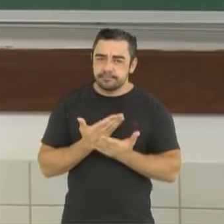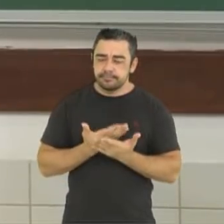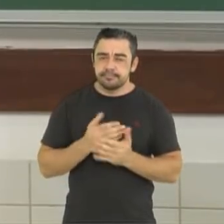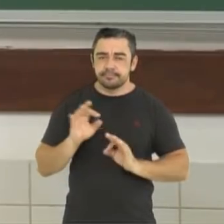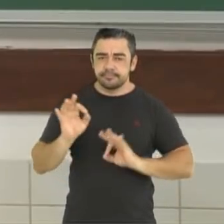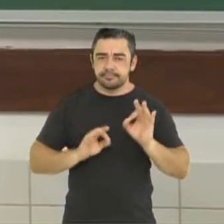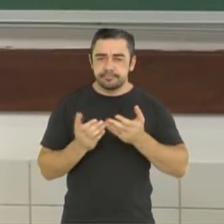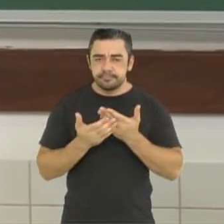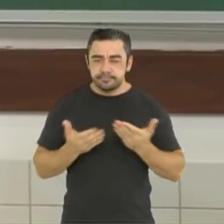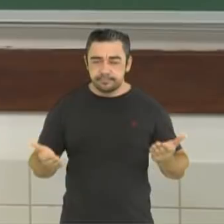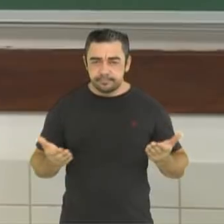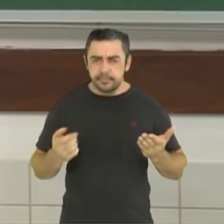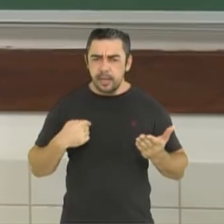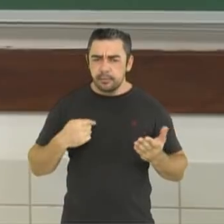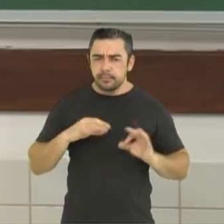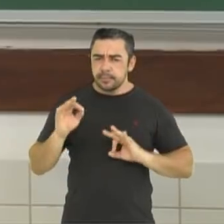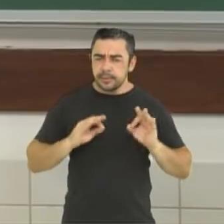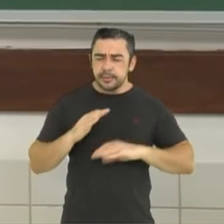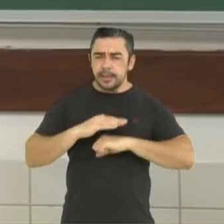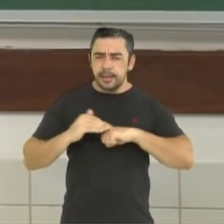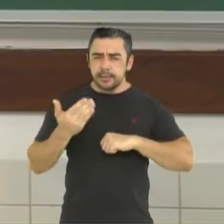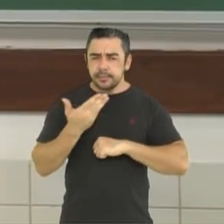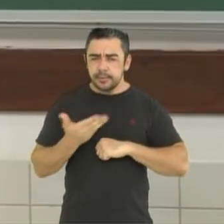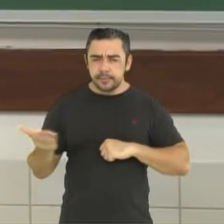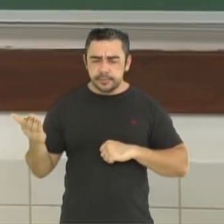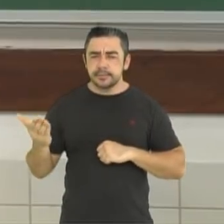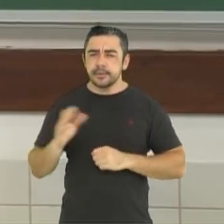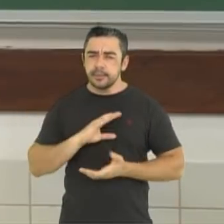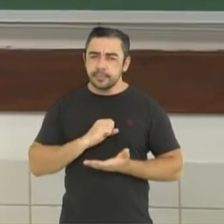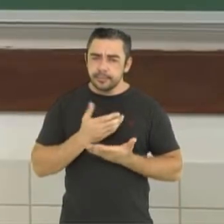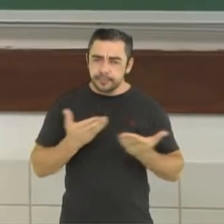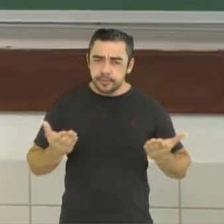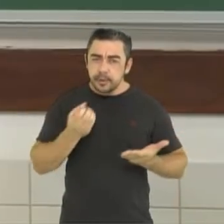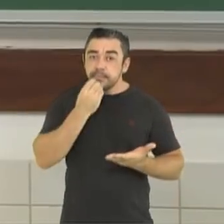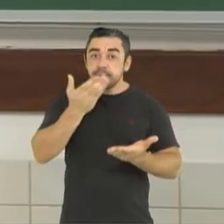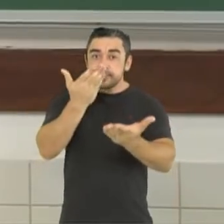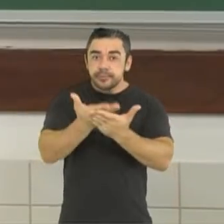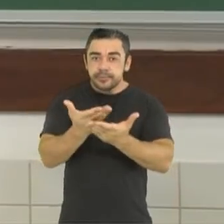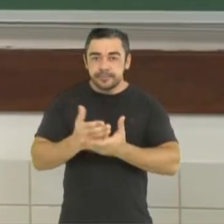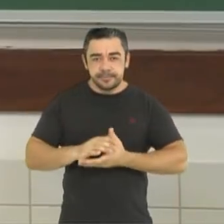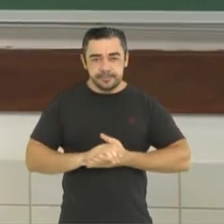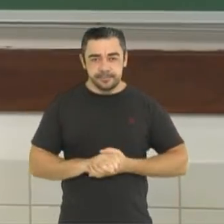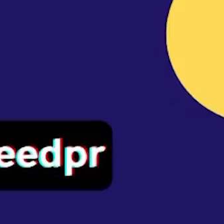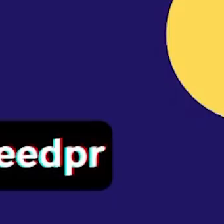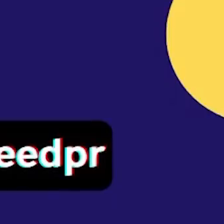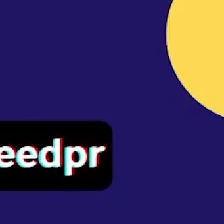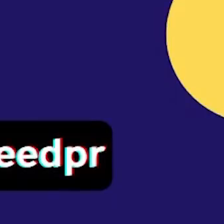professora trouxe. Eu fiz com muito carinho e muito amor. Bons estudos!